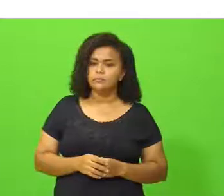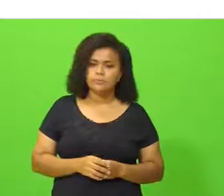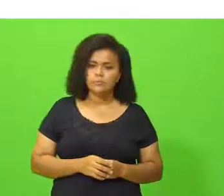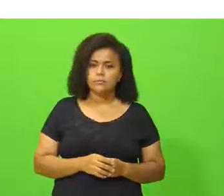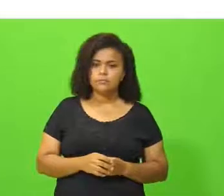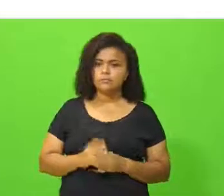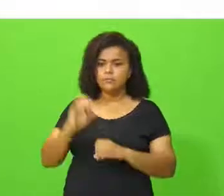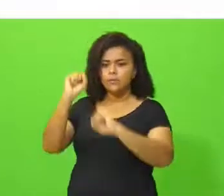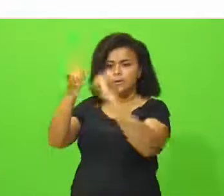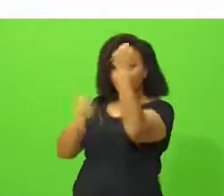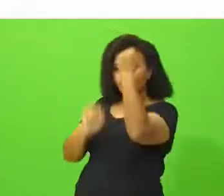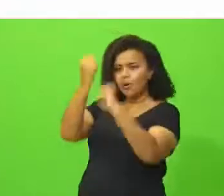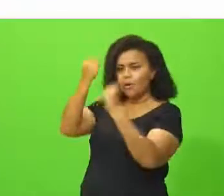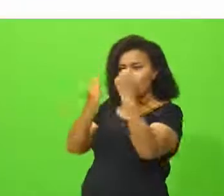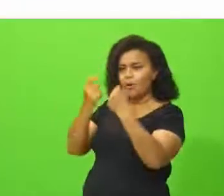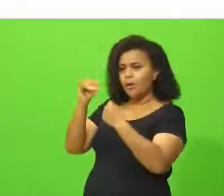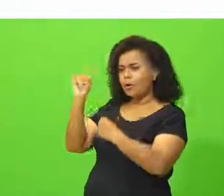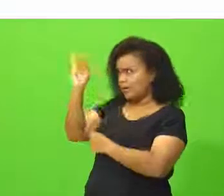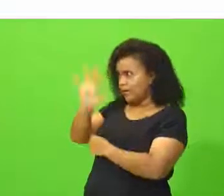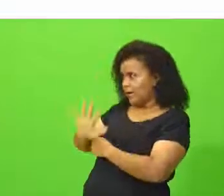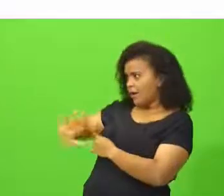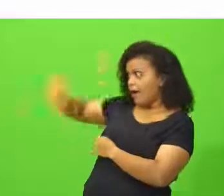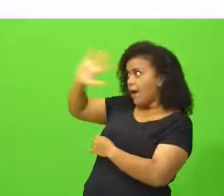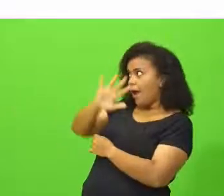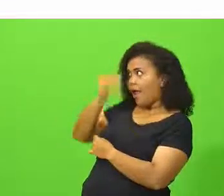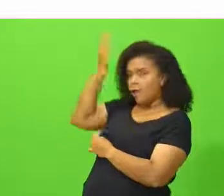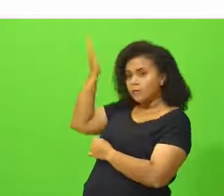uma fábrica, né,